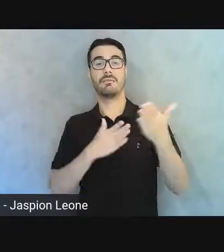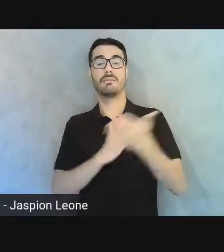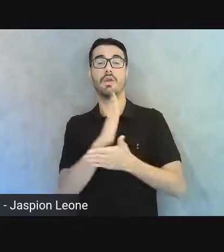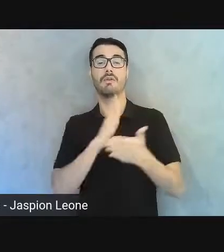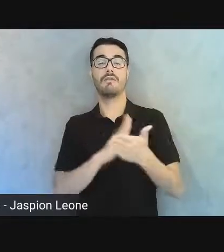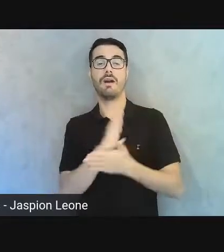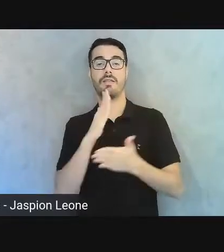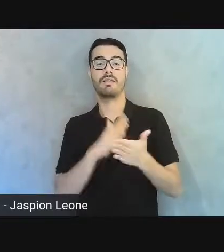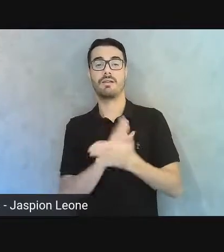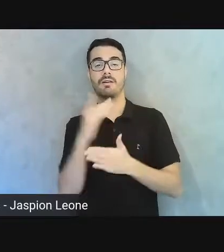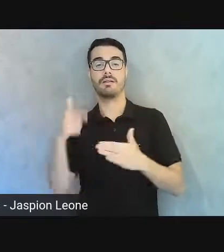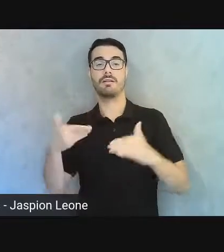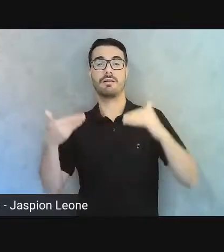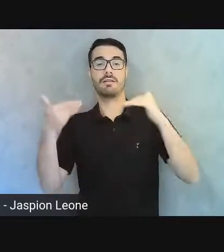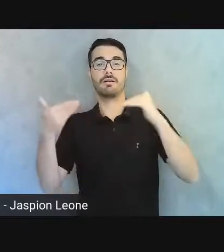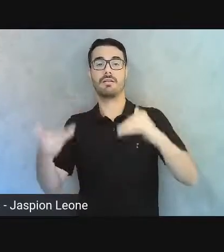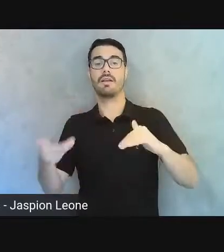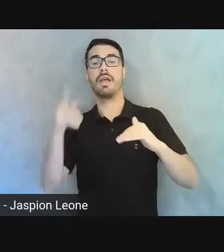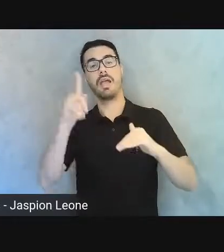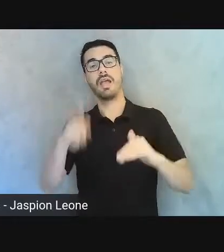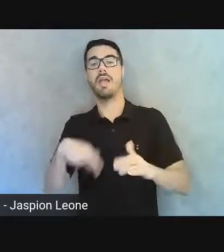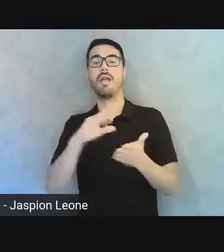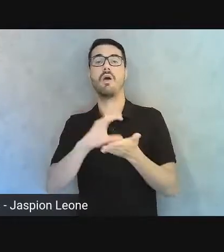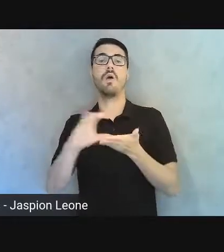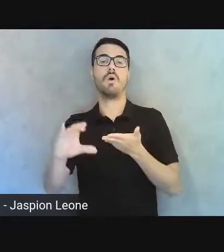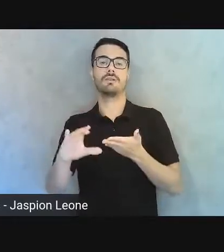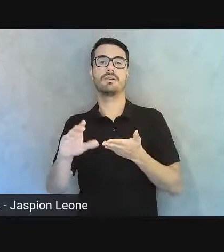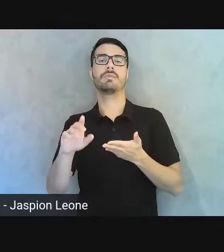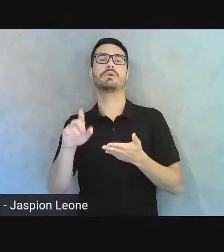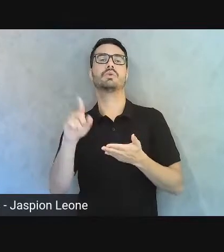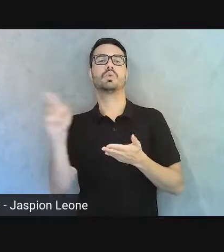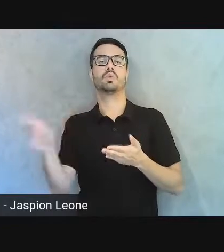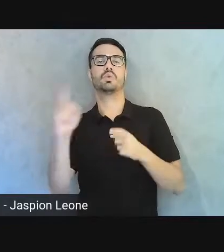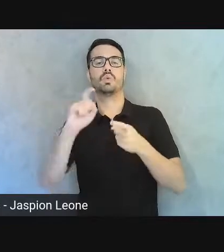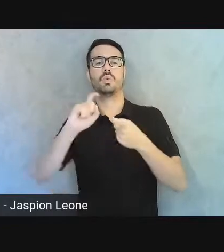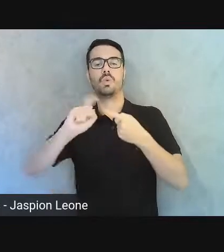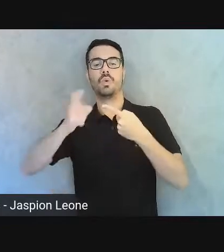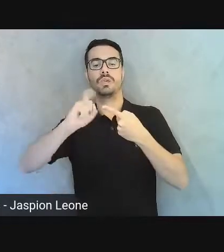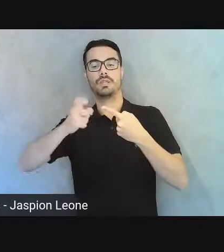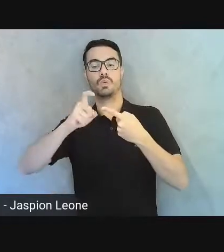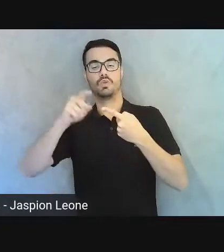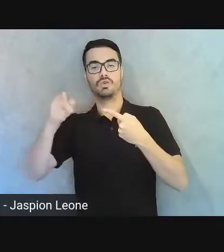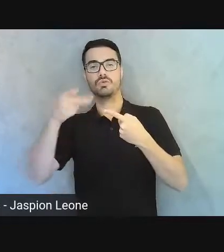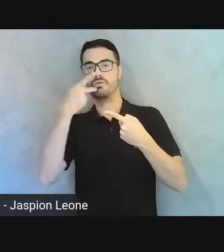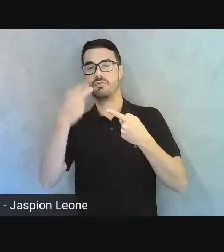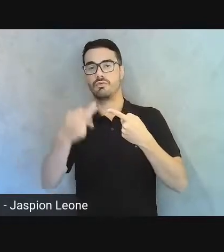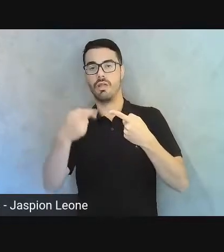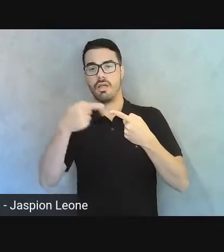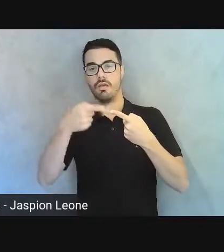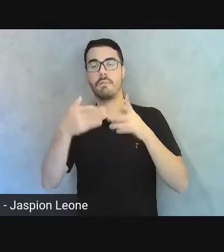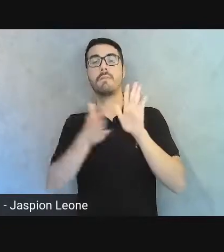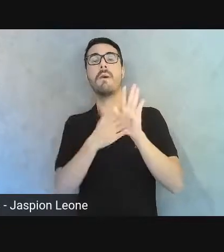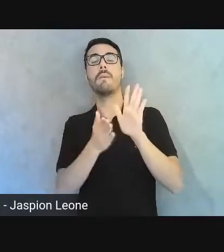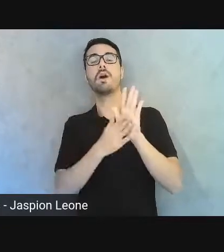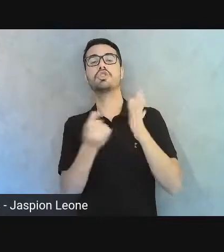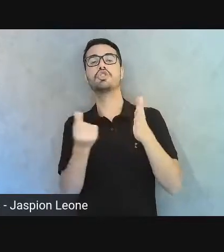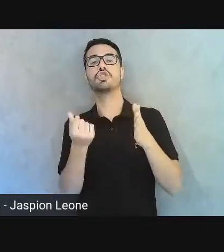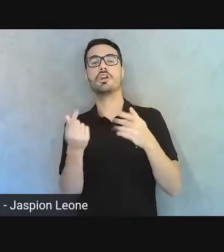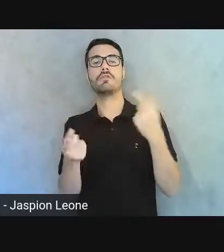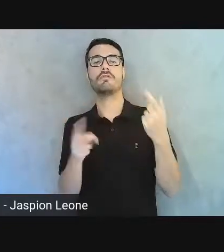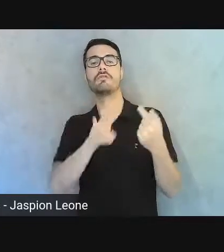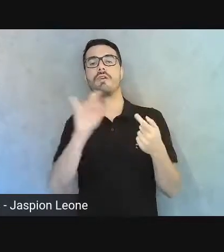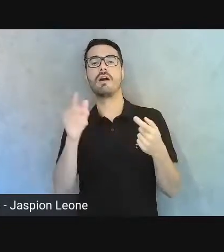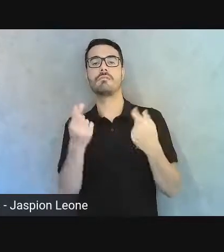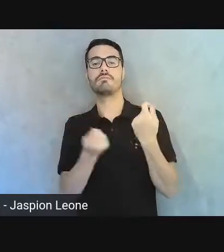Congresso Nacional é o Orçamento da União. O Executivo encaminha a proposta orçamentária todo